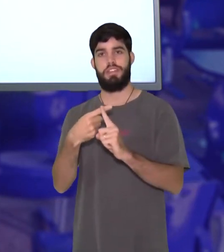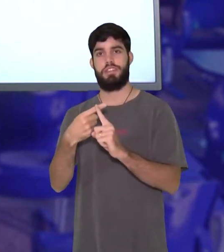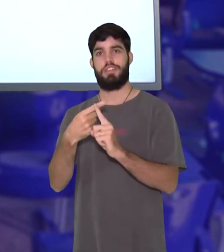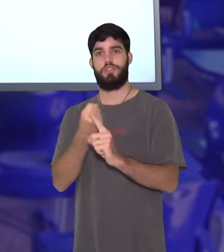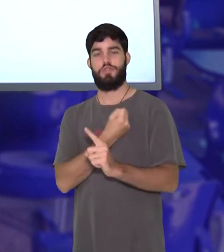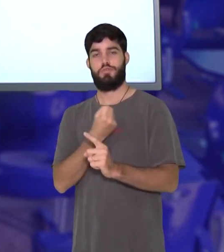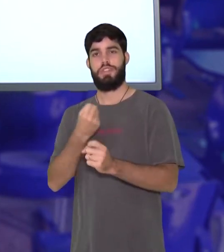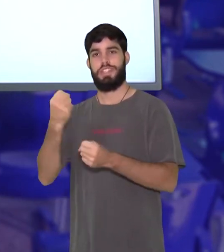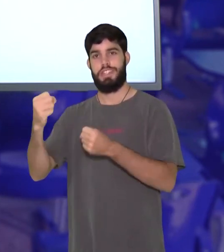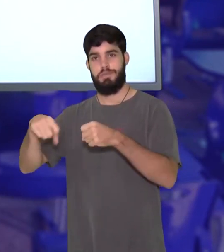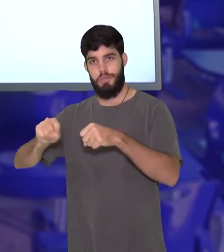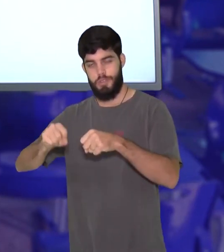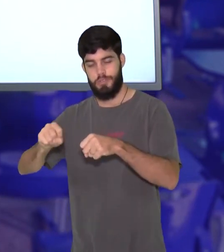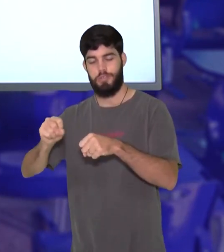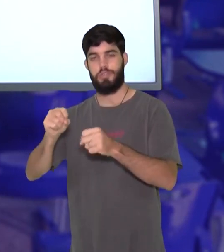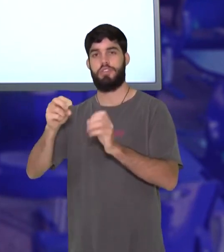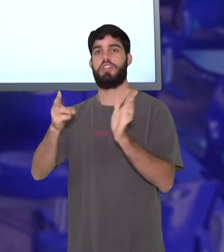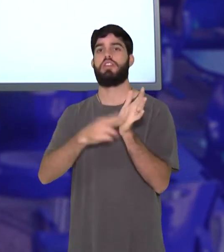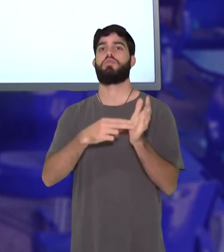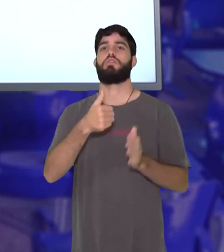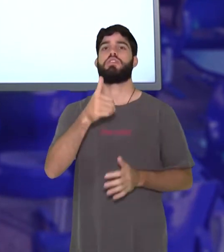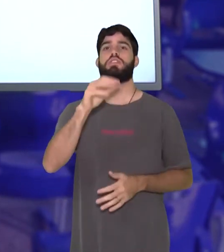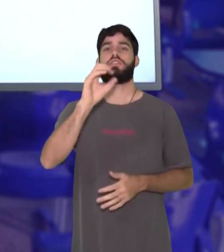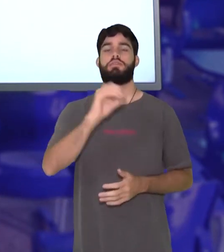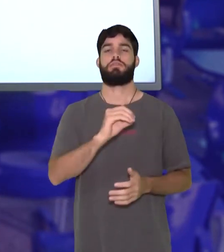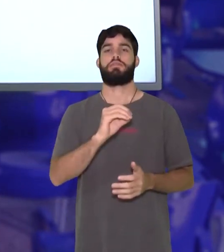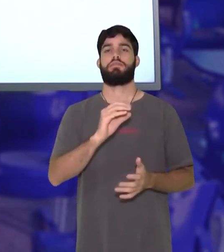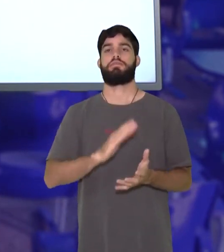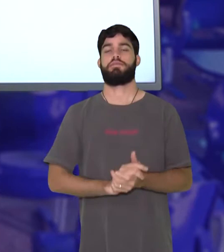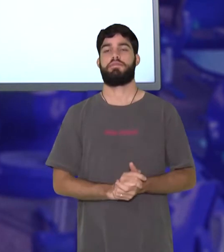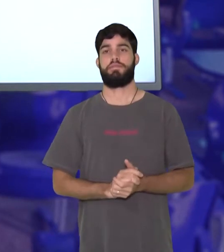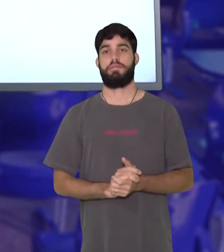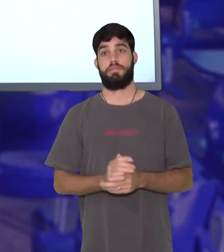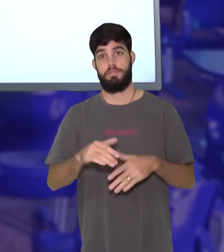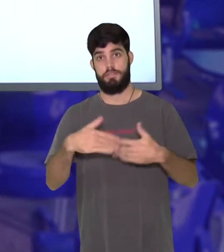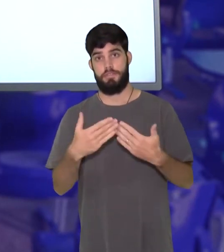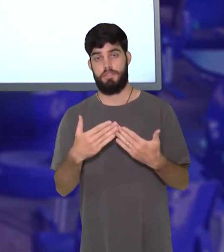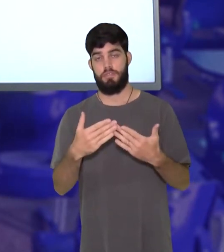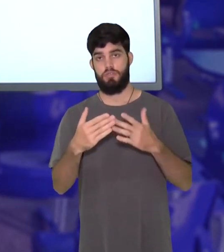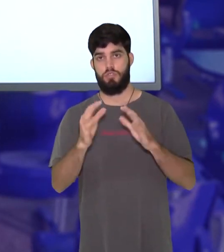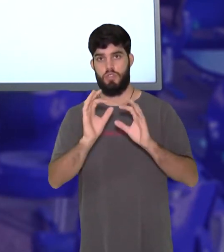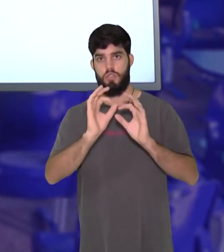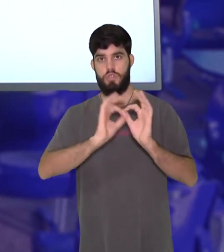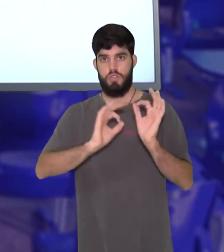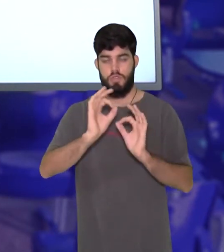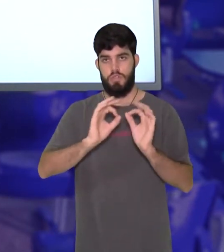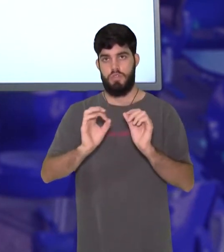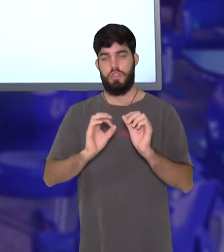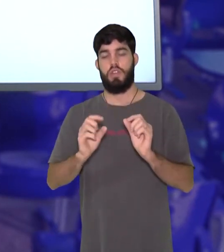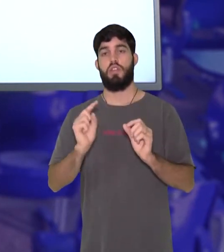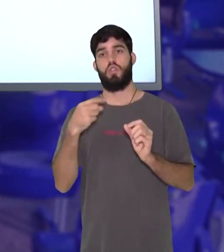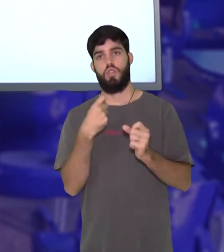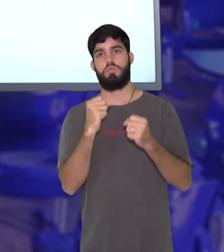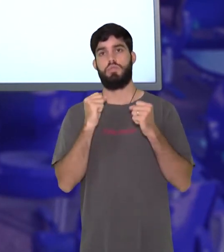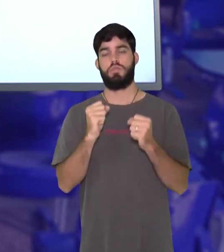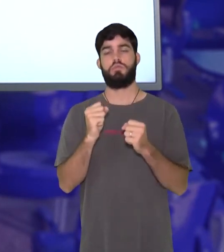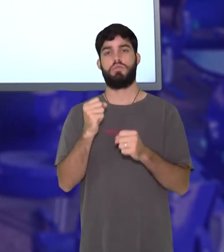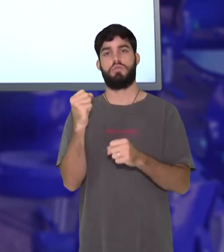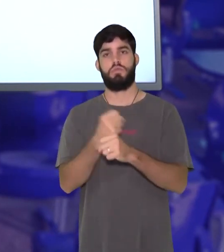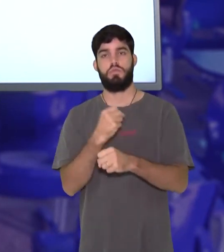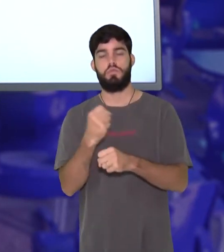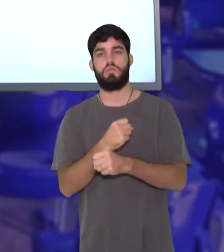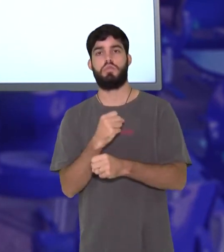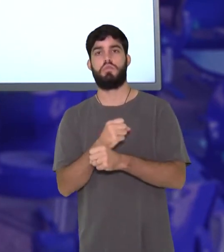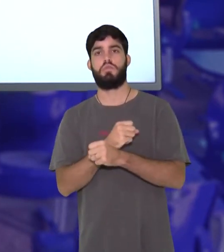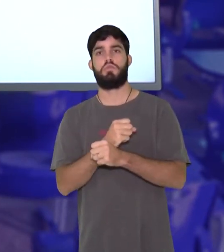mais quantitativo de motos = 10 a partir da equação já montada podemos agora construir uma tabela